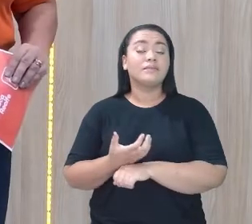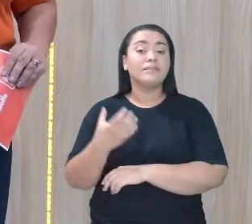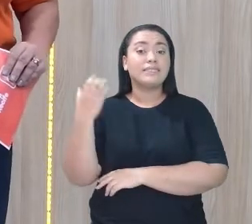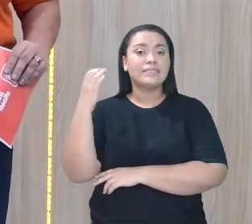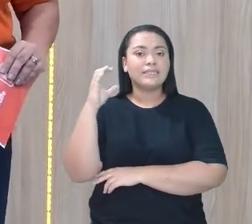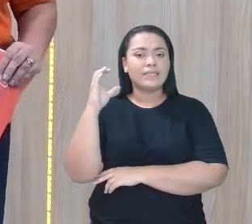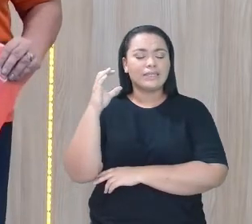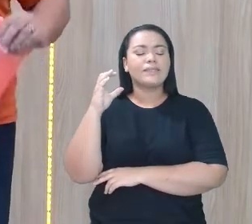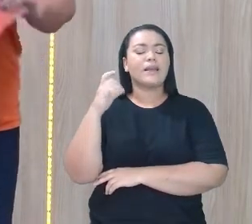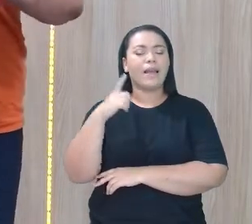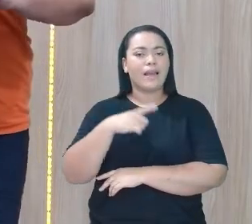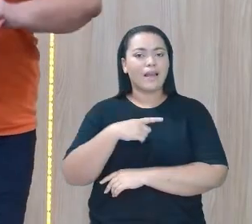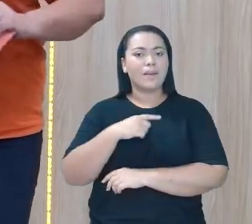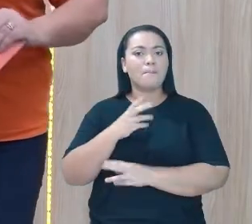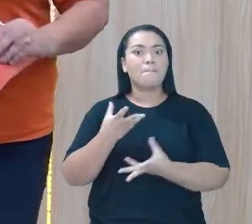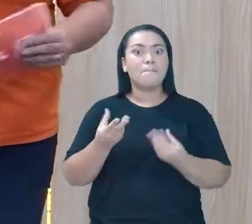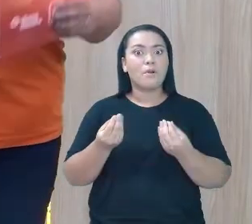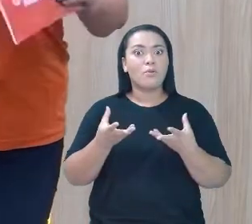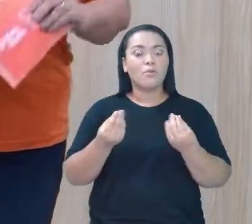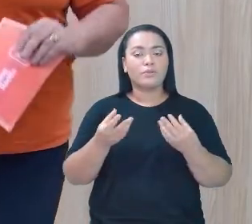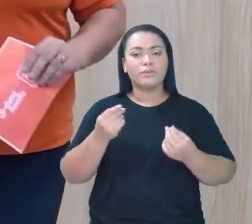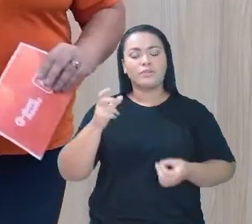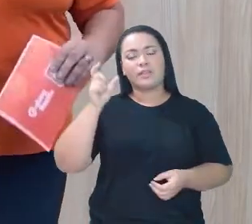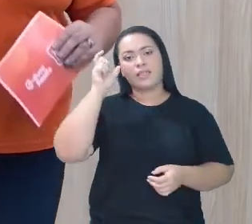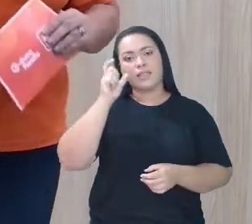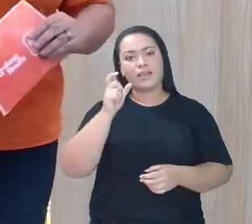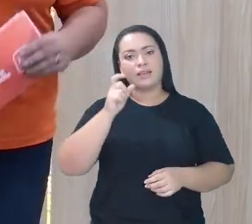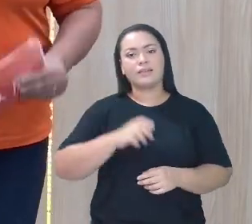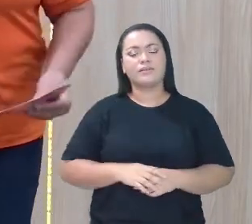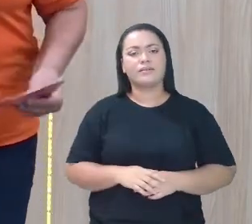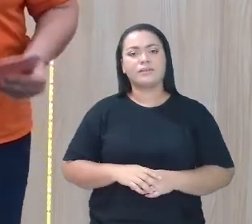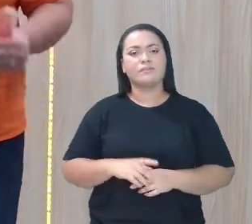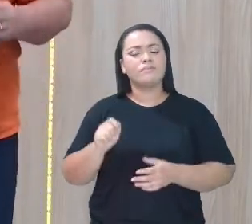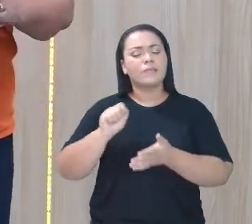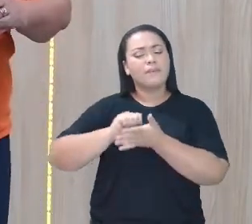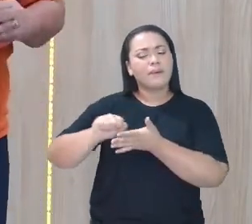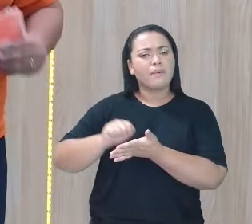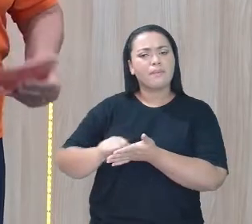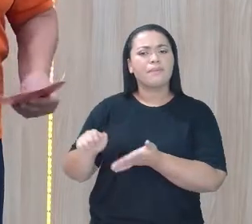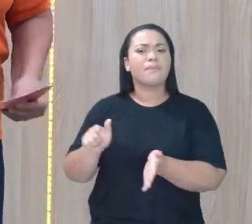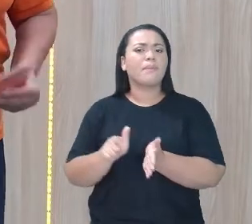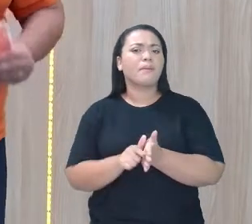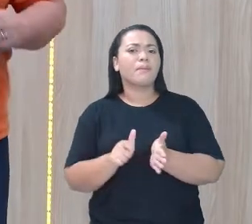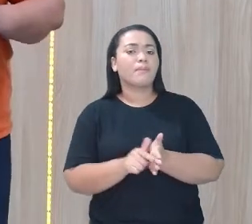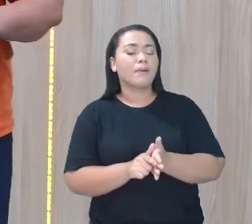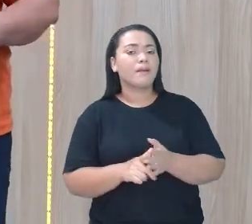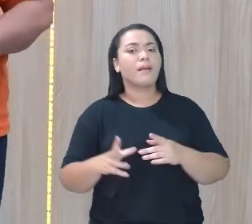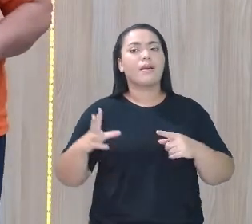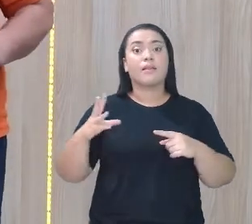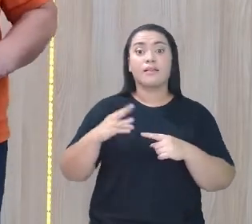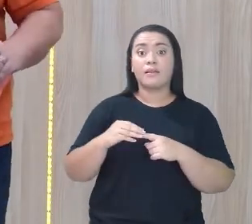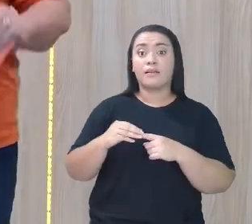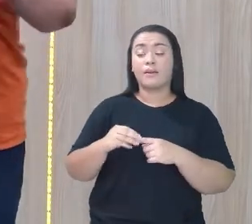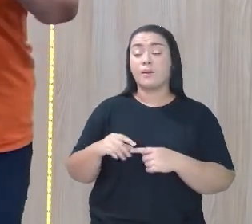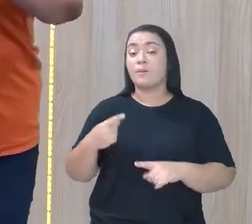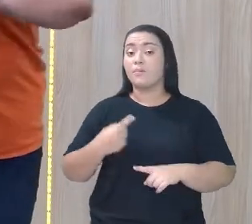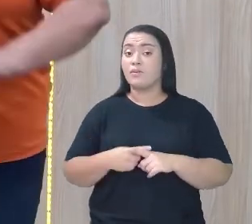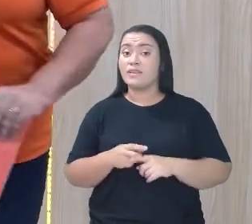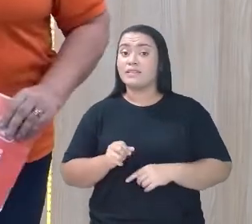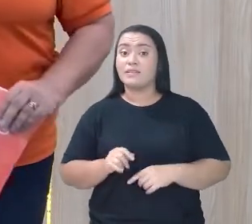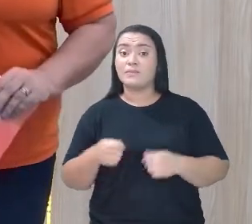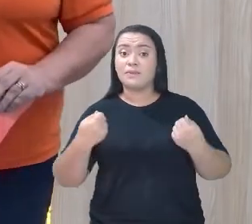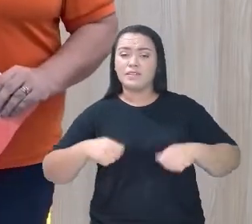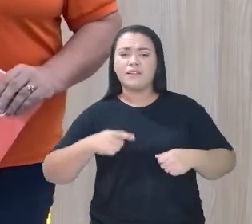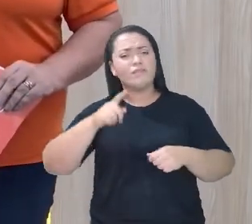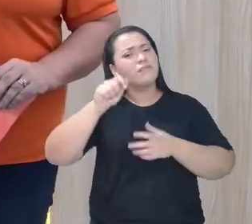coisa interessante. Então, vai lá, pega logo aí um papel, uma caneta, porque se for necessário, você